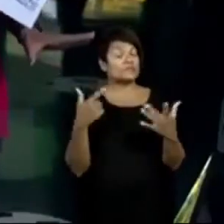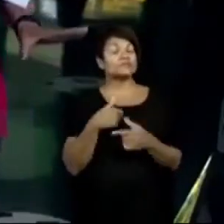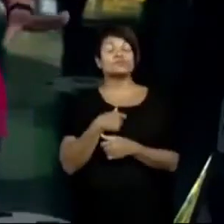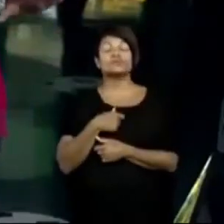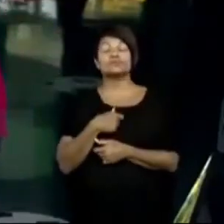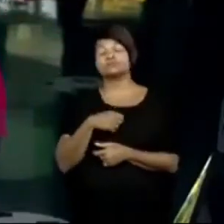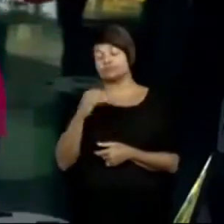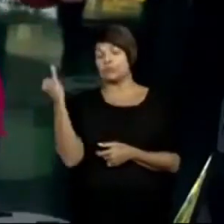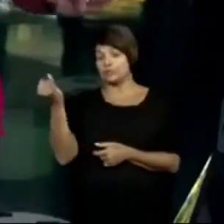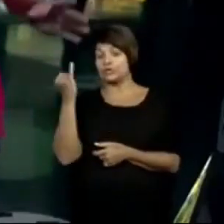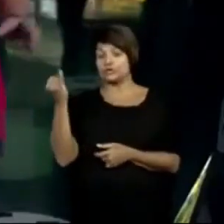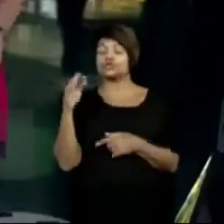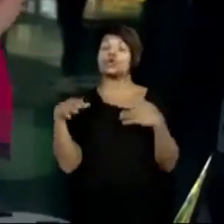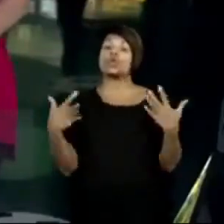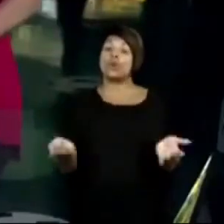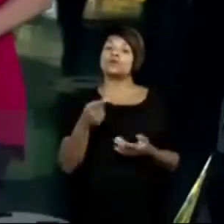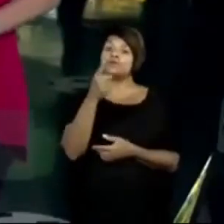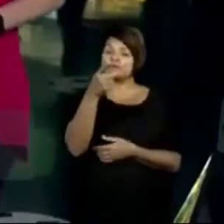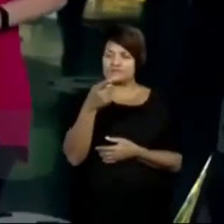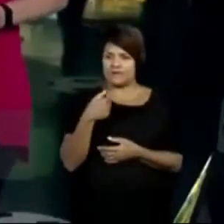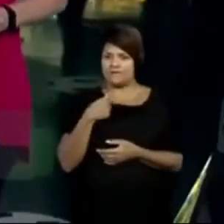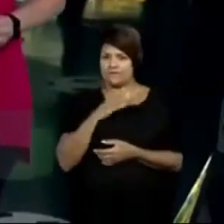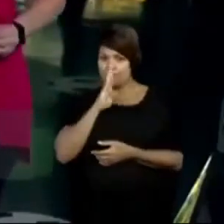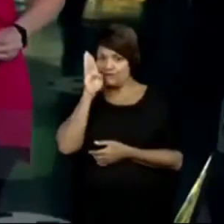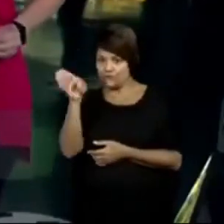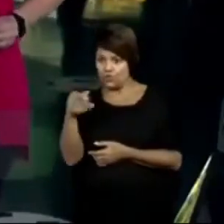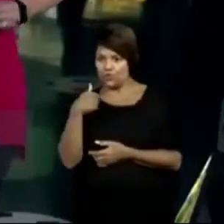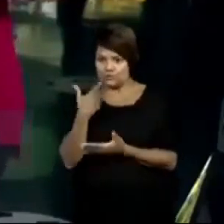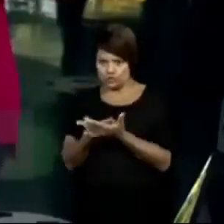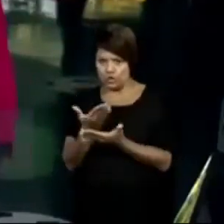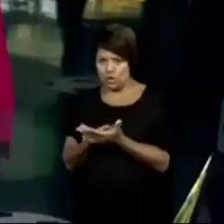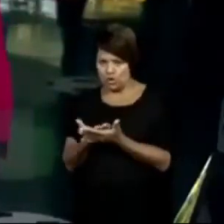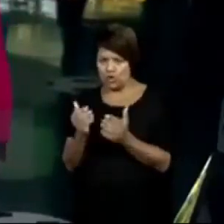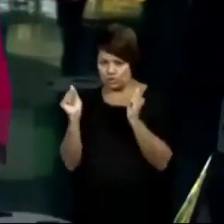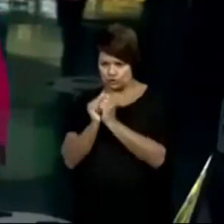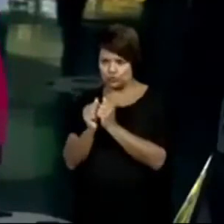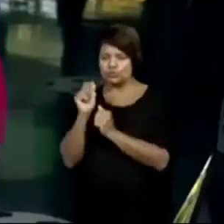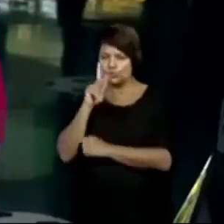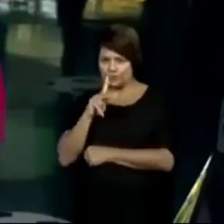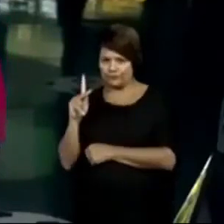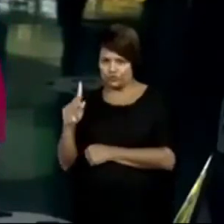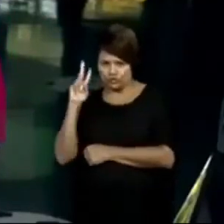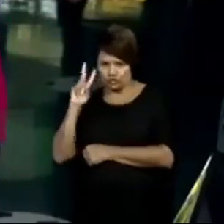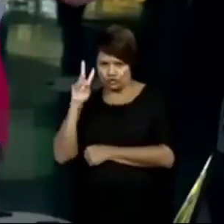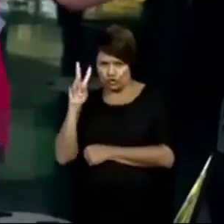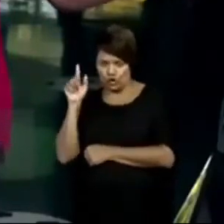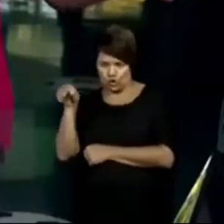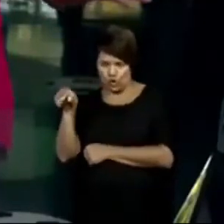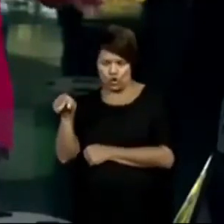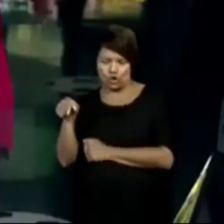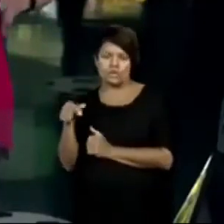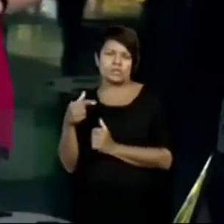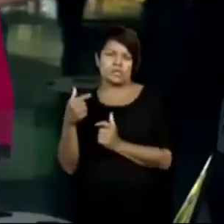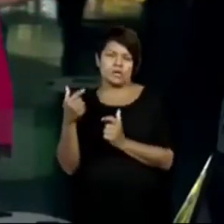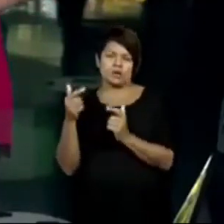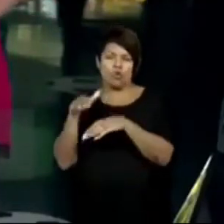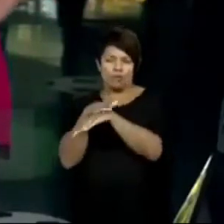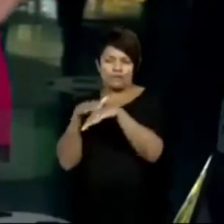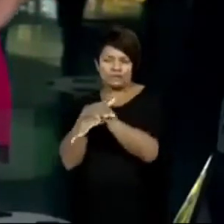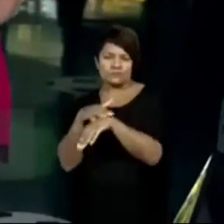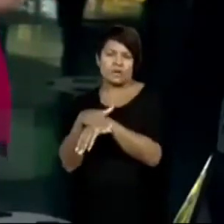forem retomar aí com os professores de vocês essa história, né? Desde a primeira Copa